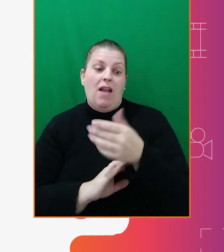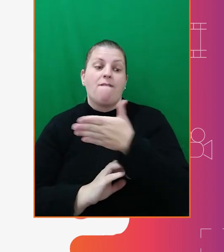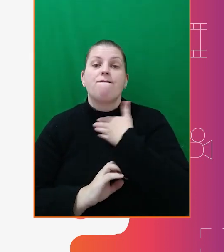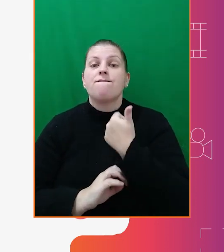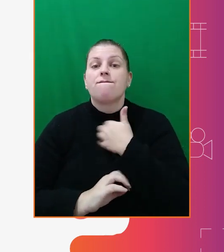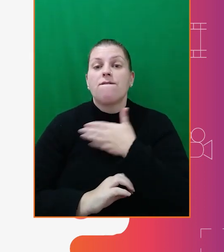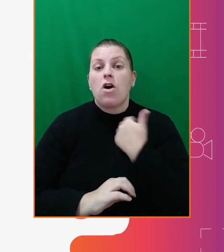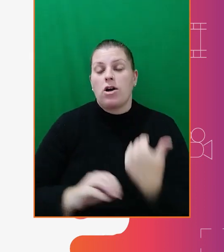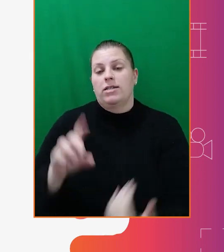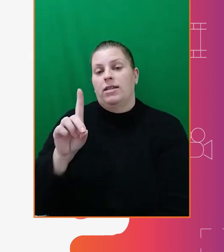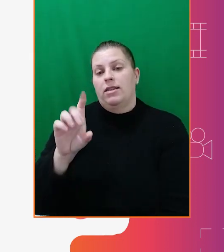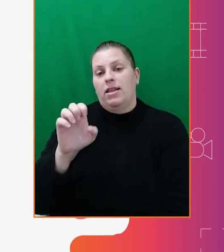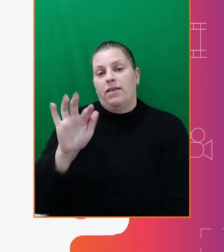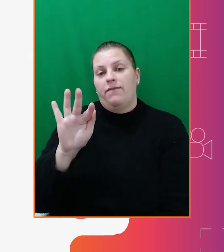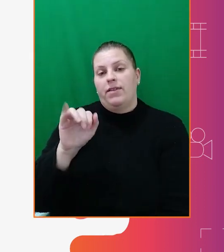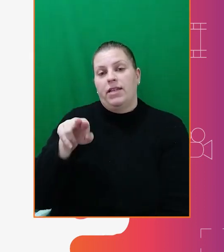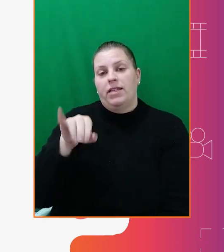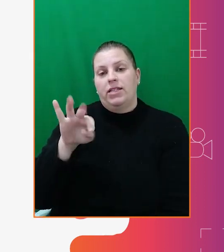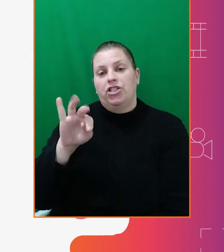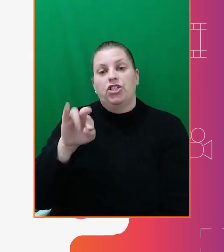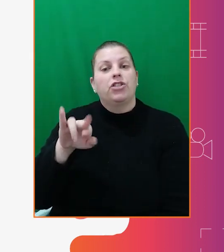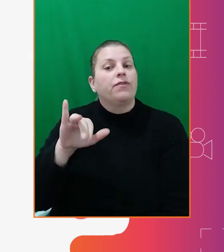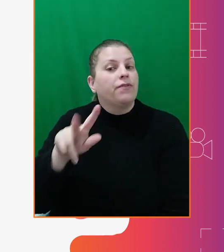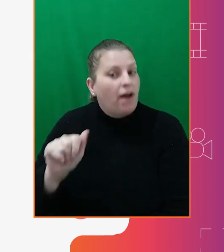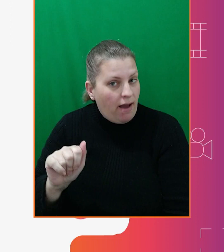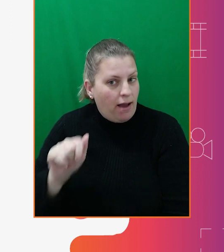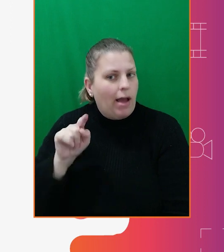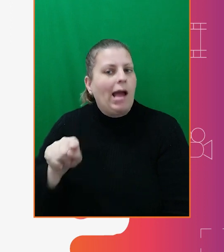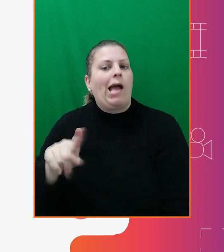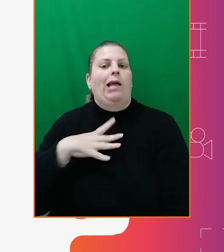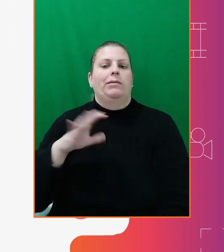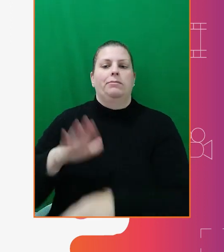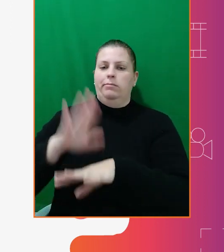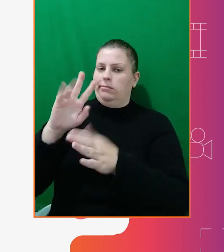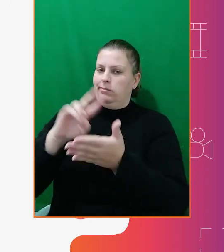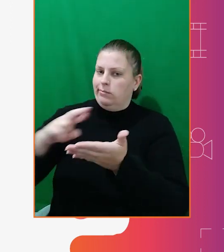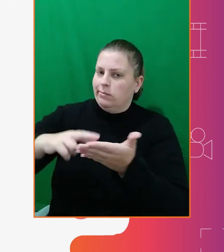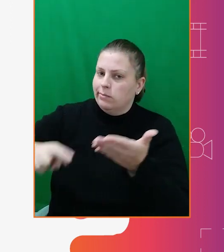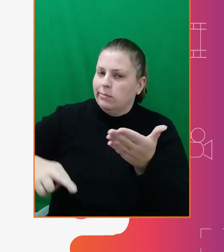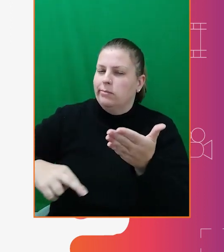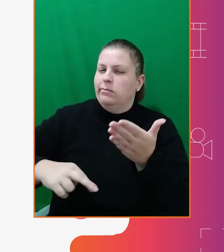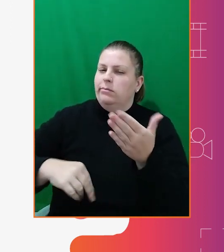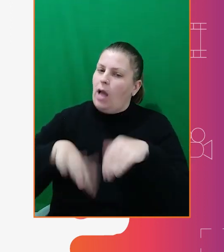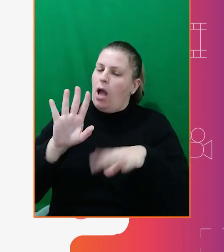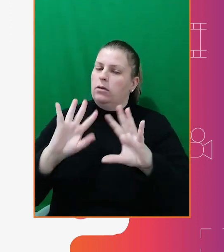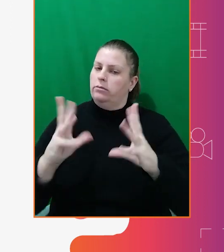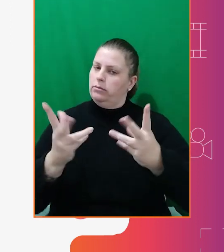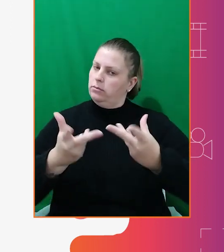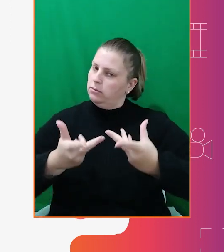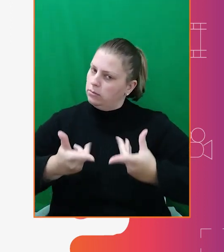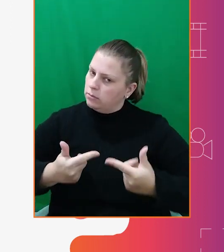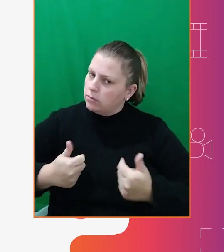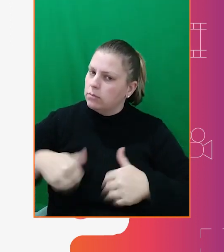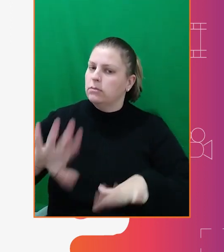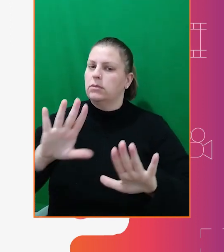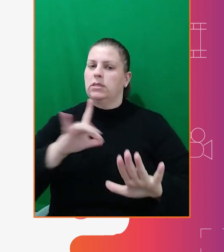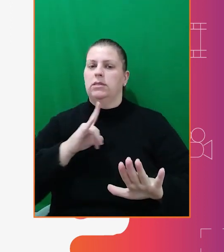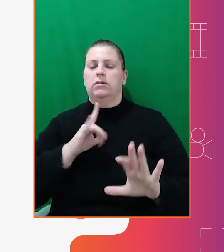área artística, o diretor de voz tem que estar conectado com o diretor da animação para saber até que ponto ele pode